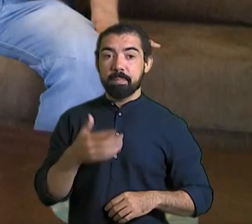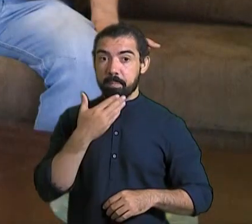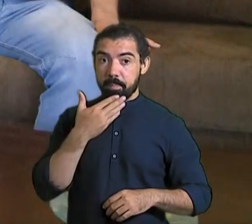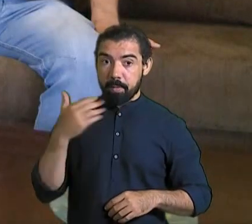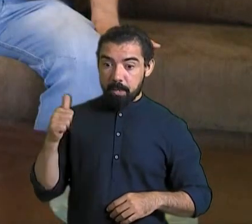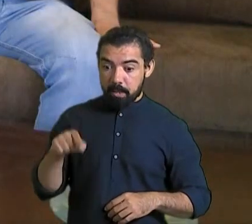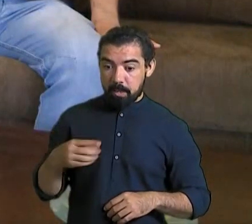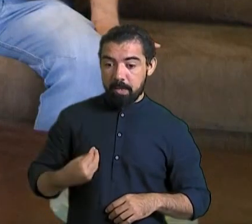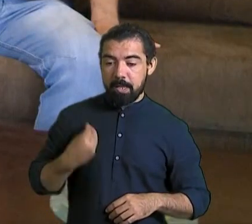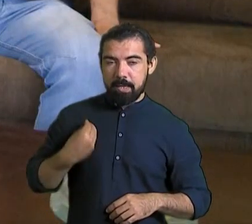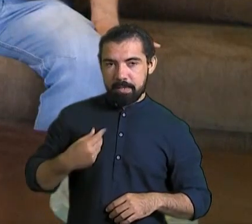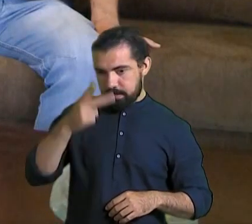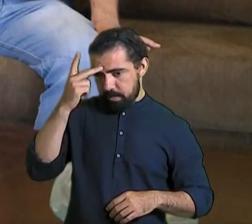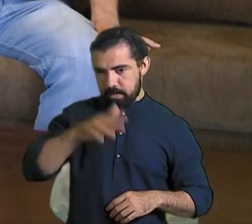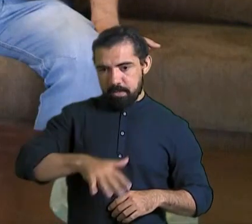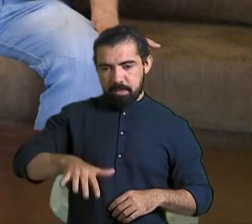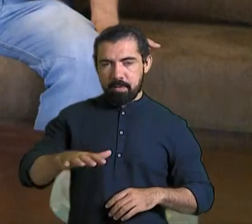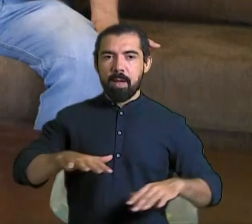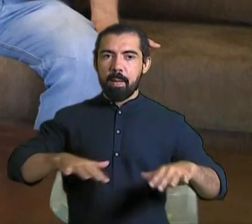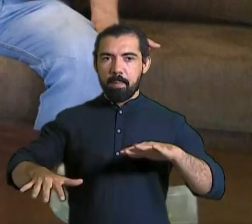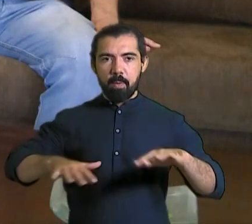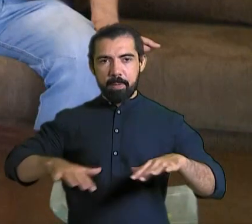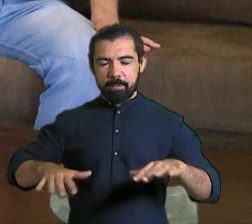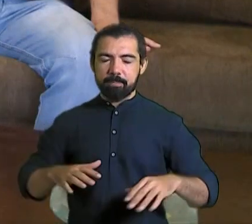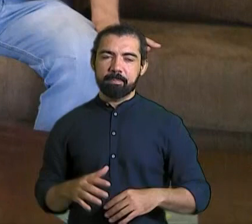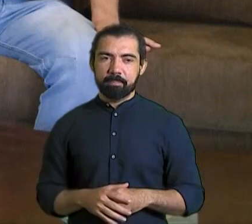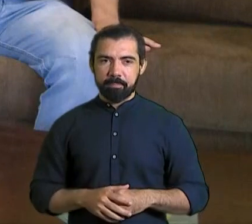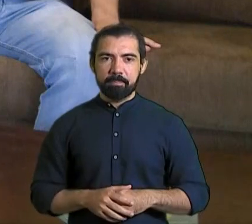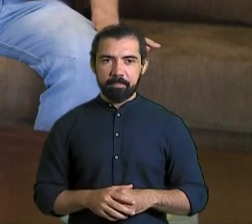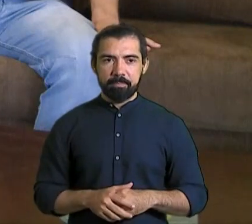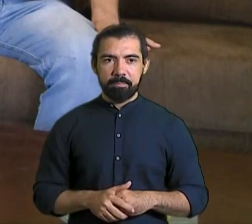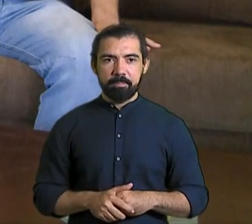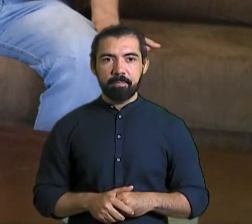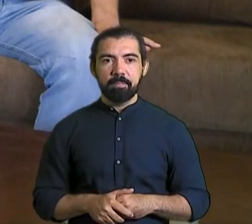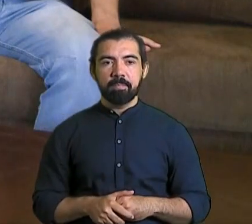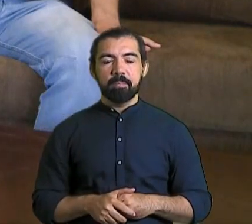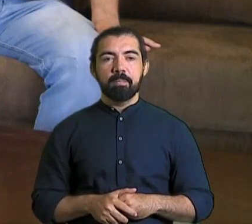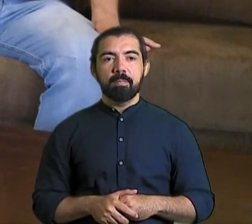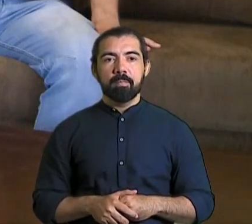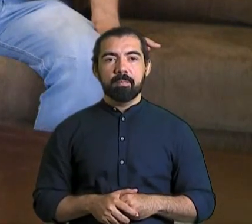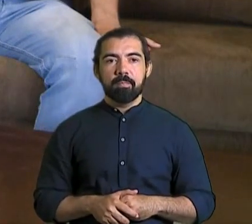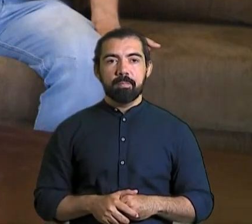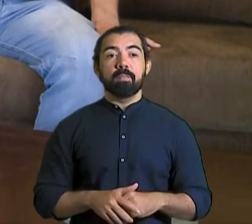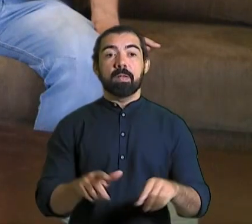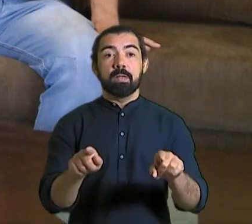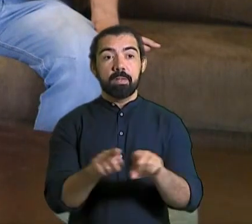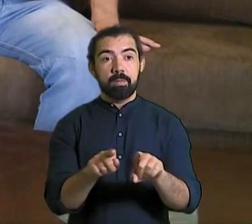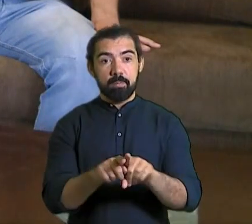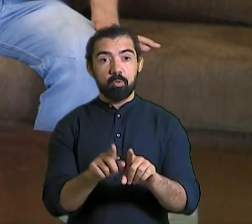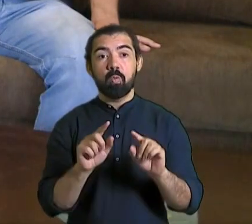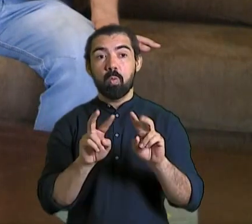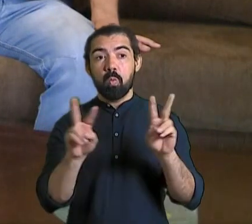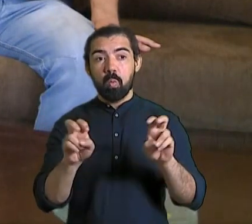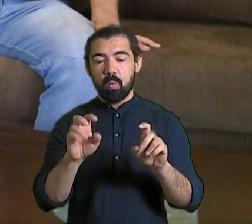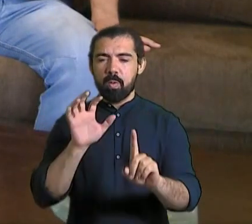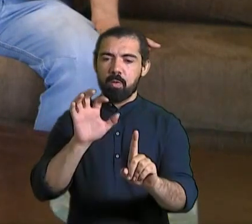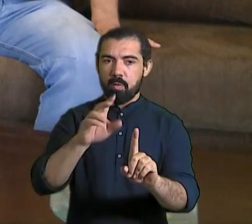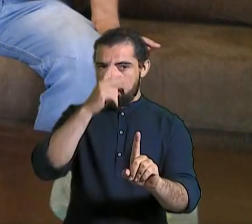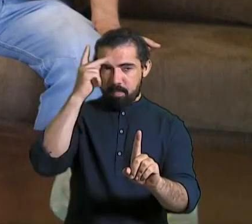melhorar essa mobilidade das pessoas com deficiência. E como também uma